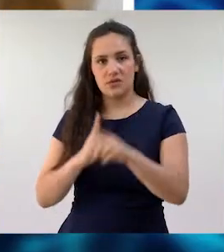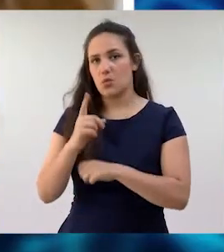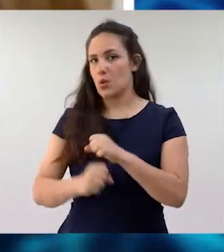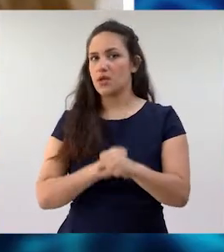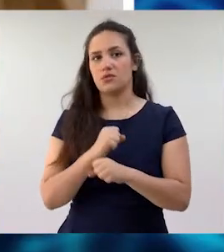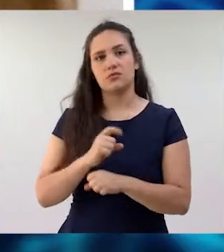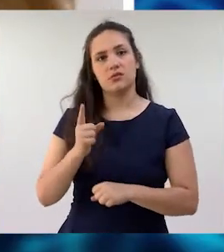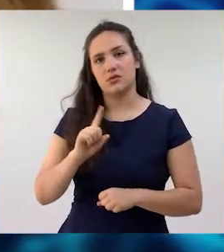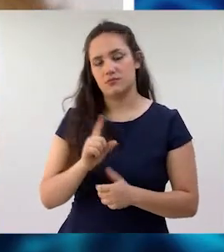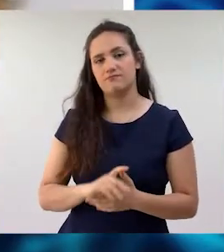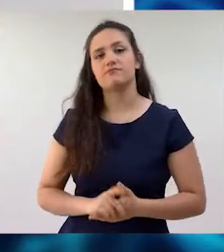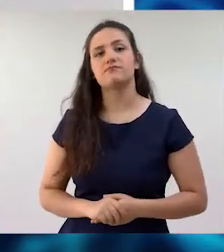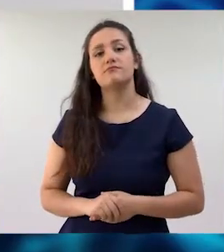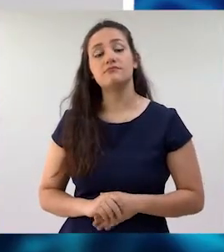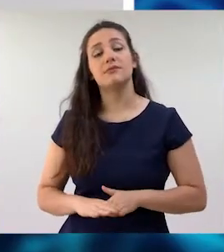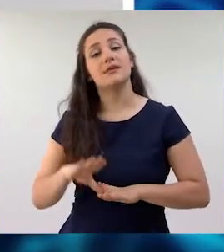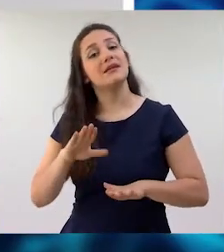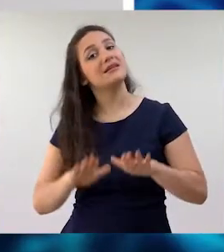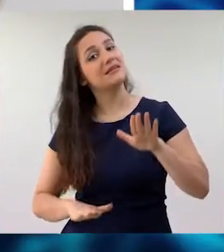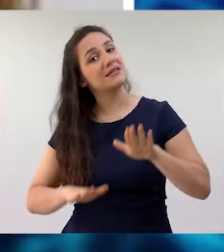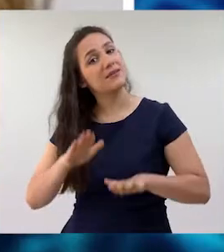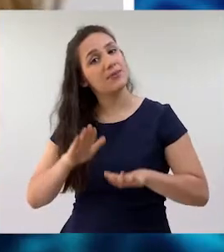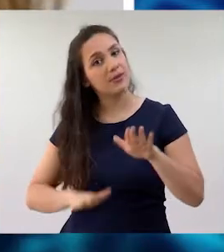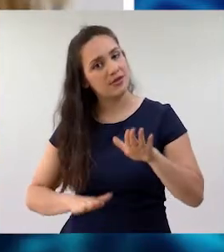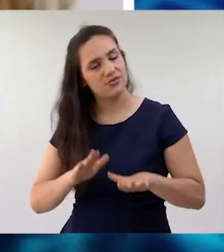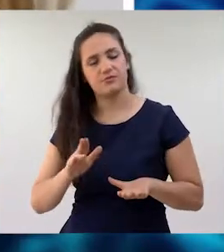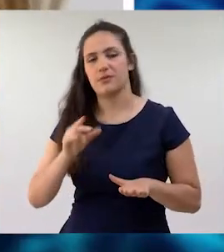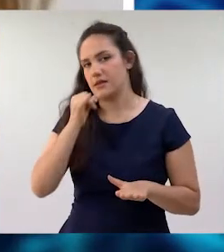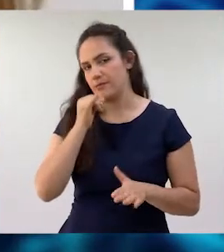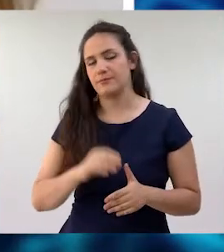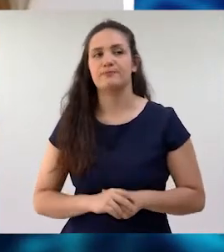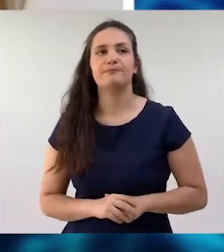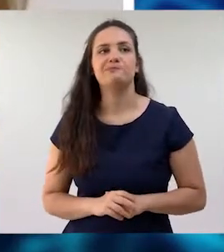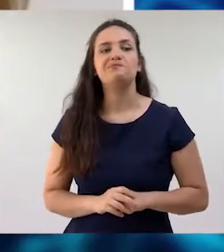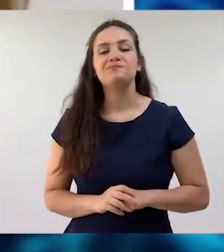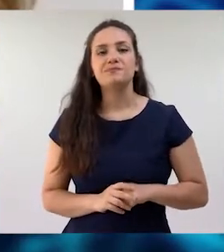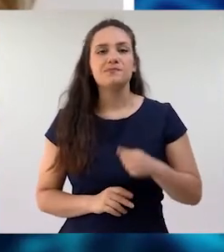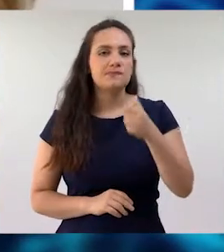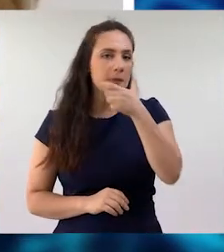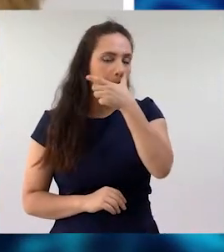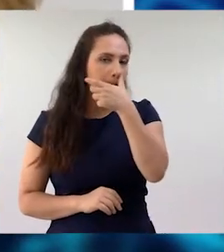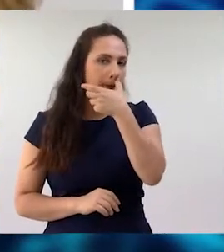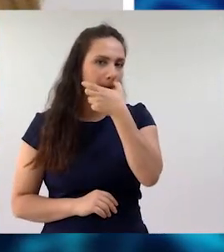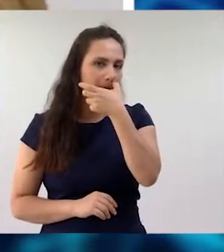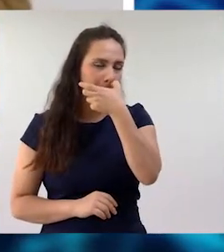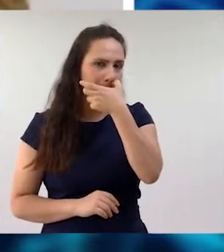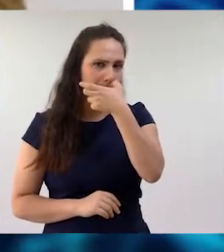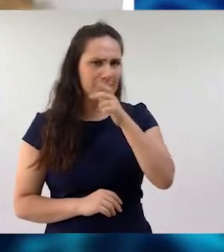uma vez por ano, não, Ana. Isso depende muito do que nós acharmos. Vamos supor que